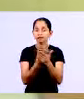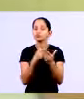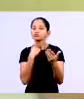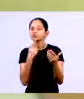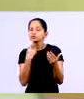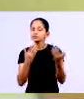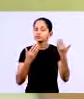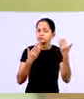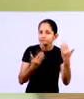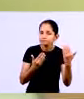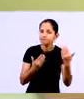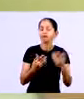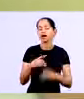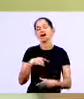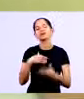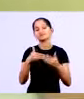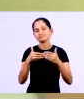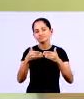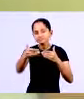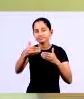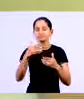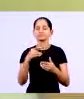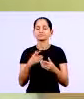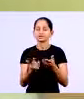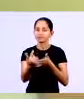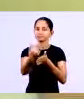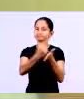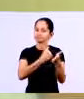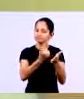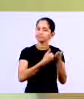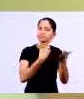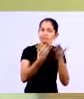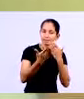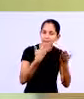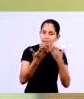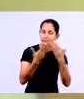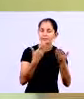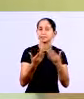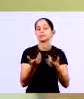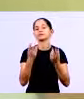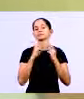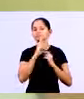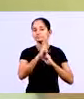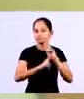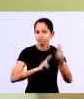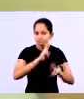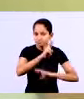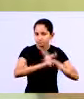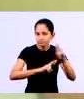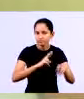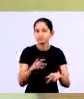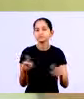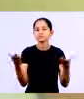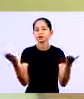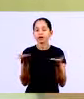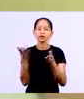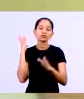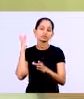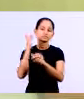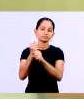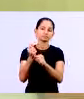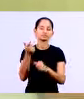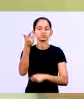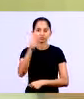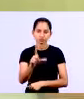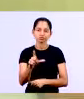algumas dúvidas, né, professora Ruth, com relação a esse assunto, tragam para a gente rever aqui na nossa próxima